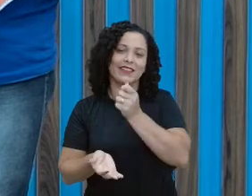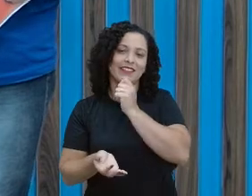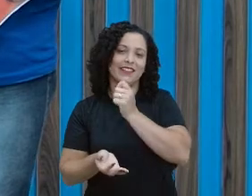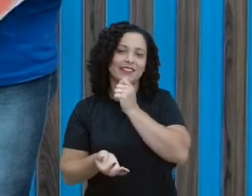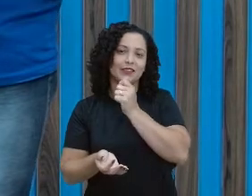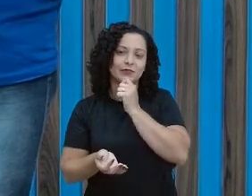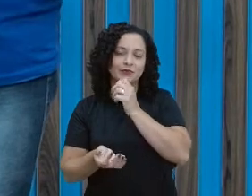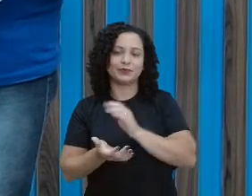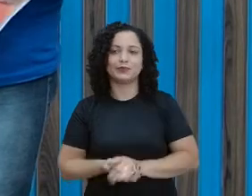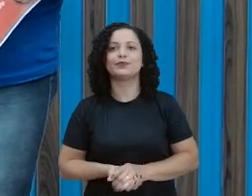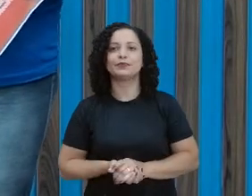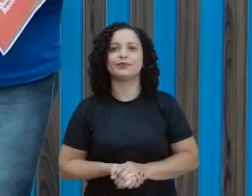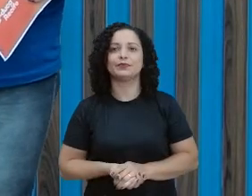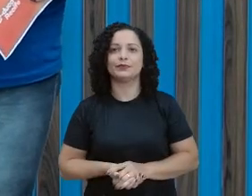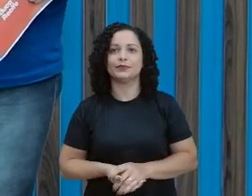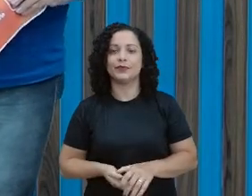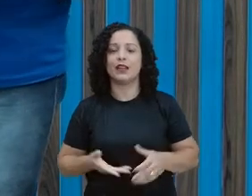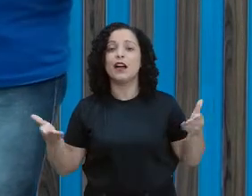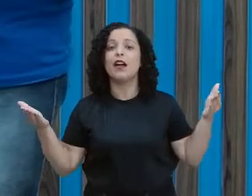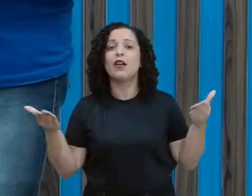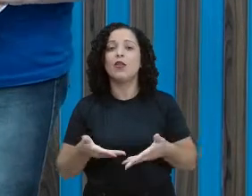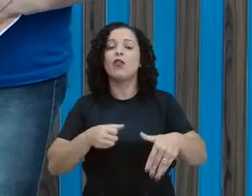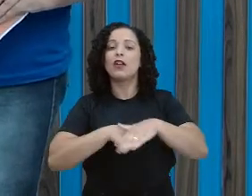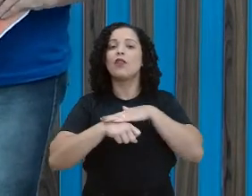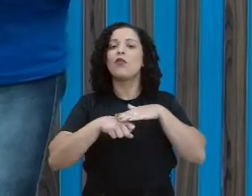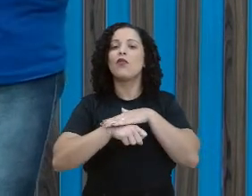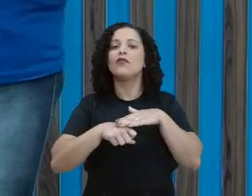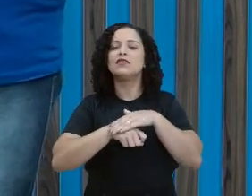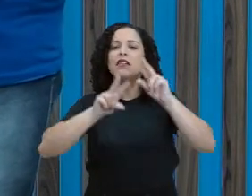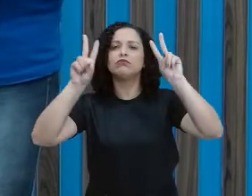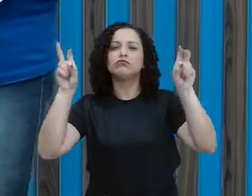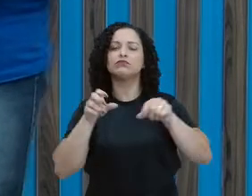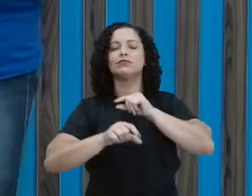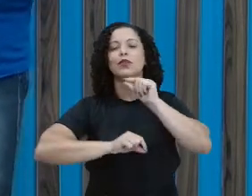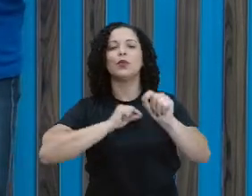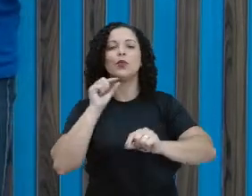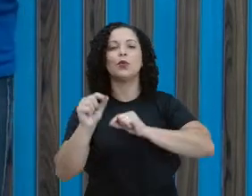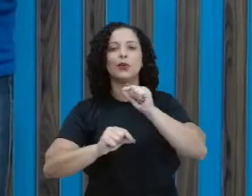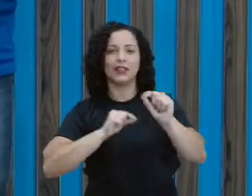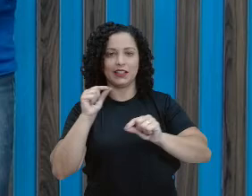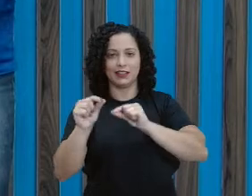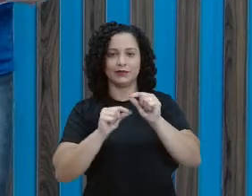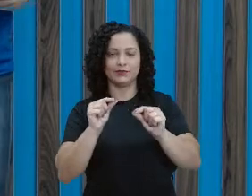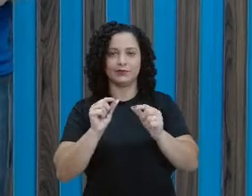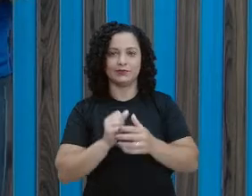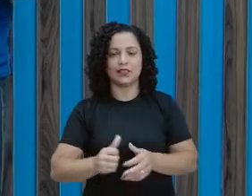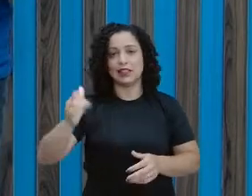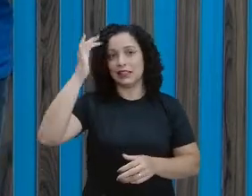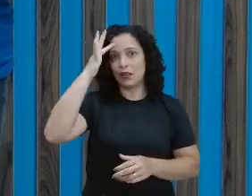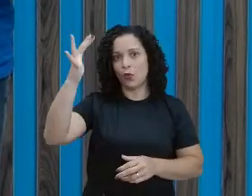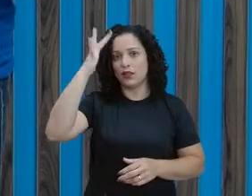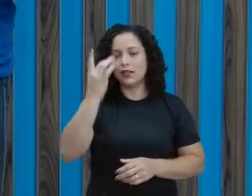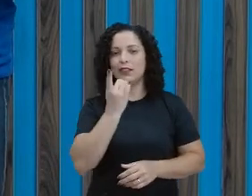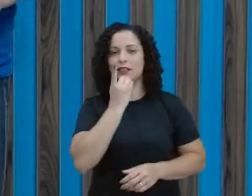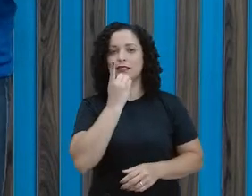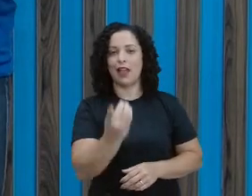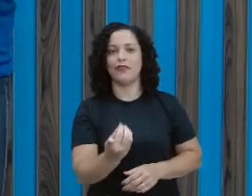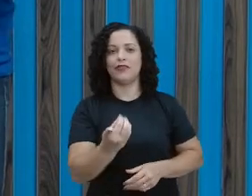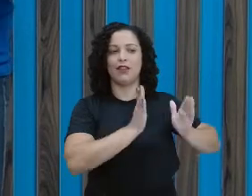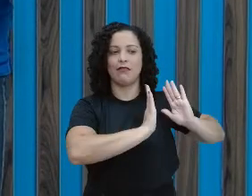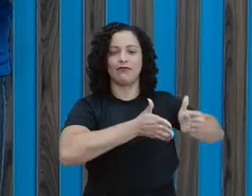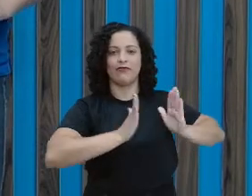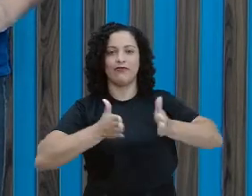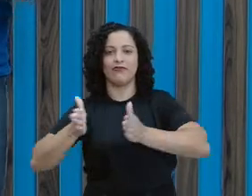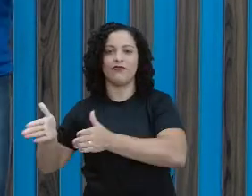vamos continuar. Olha que nós vamos conversar a respeito dessa teoria de Charles Darwin, da evolução,